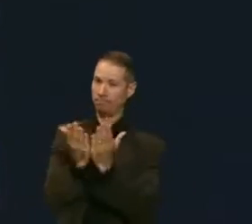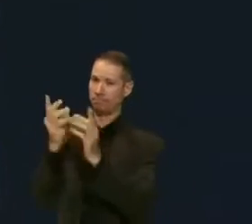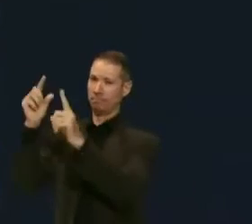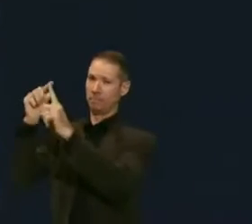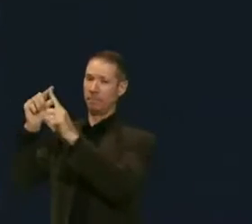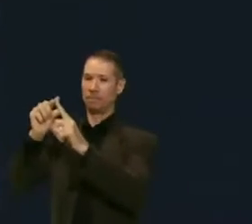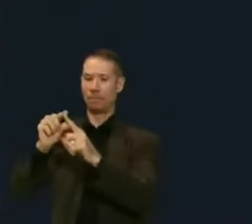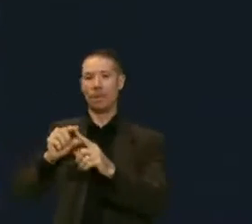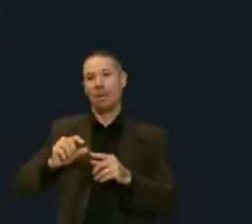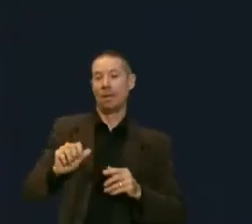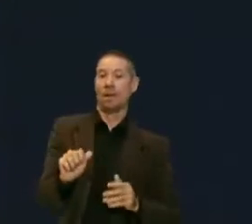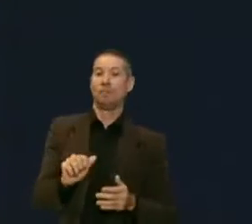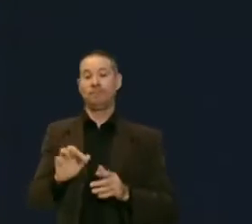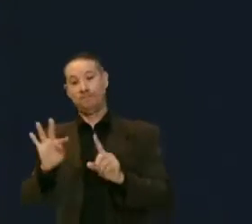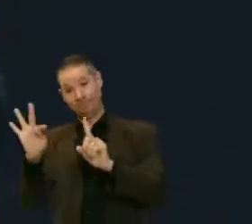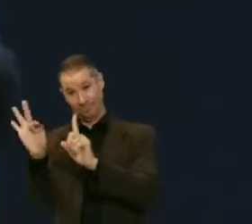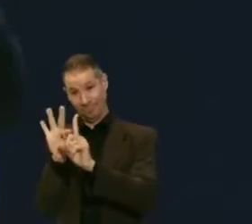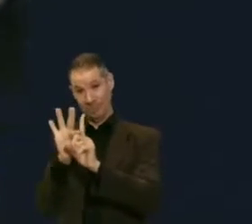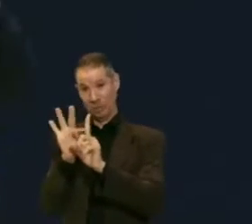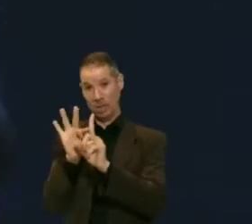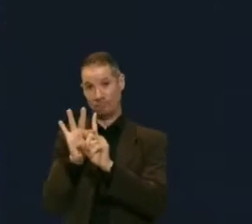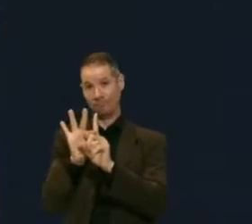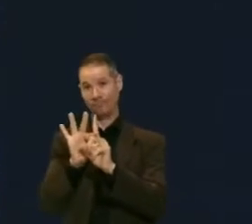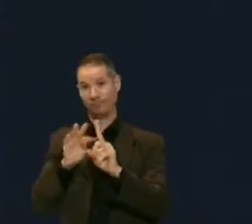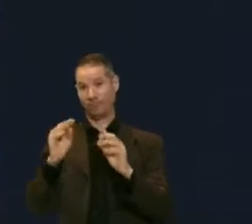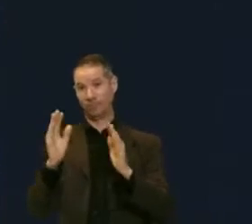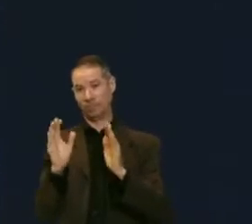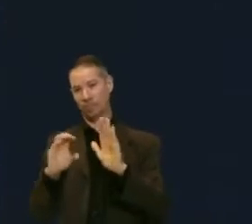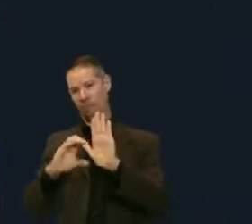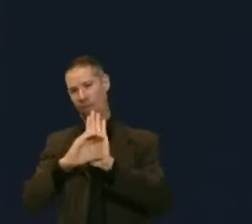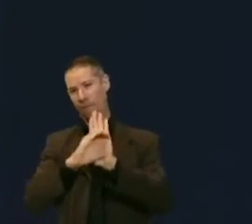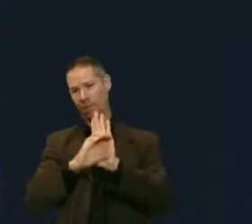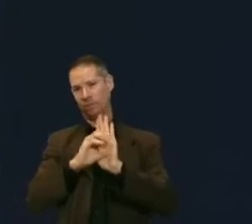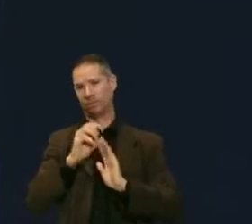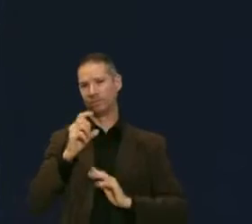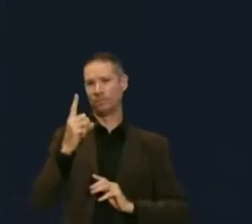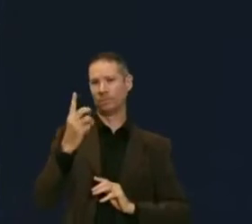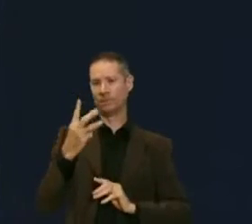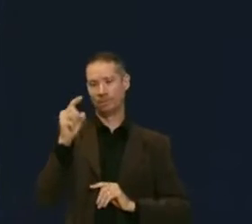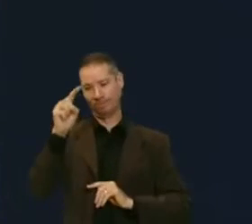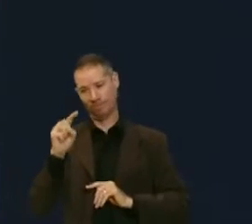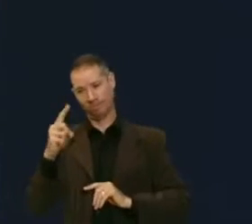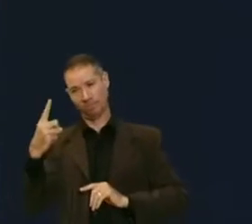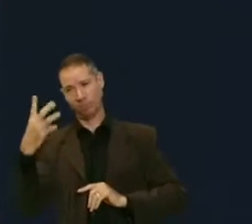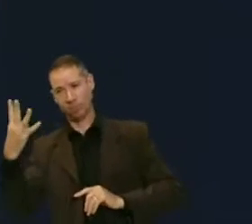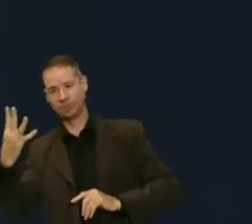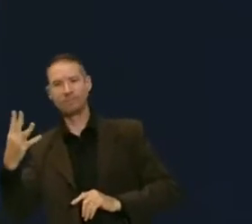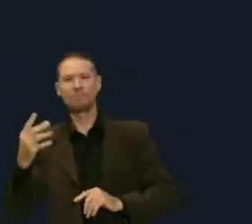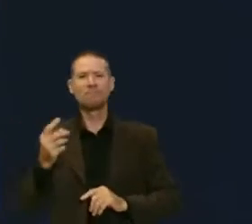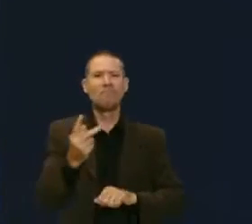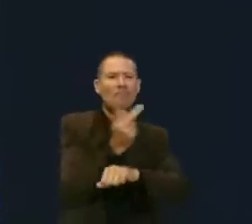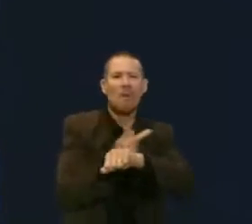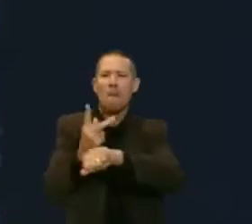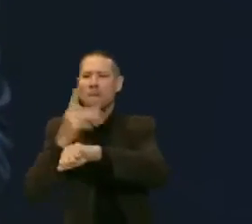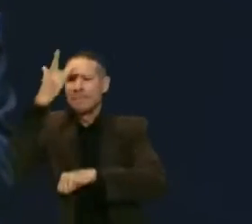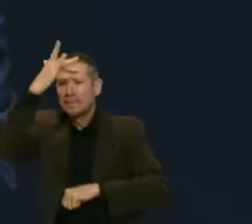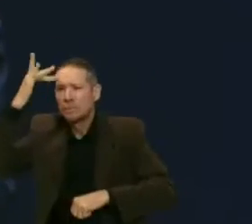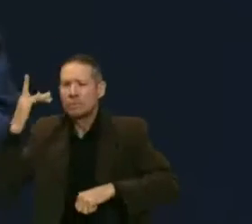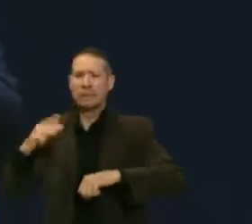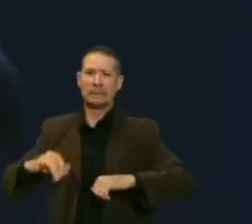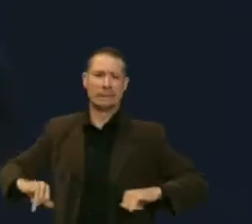em Tiago, capítulo 5, versículo 13 e 14. Está alguém entre vós